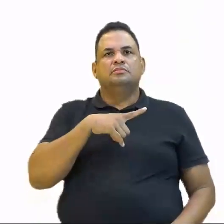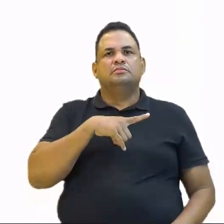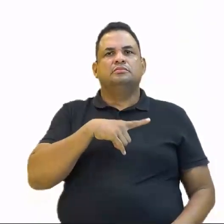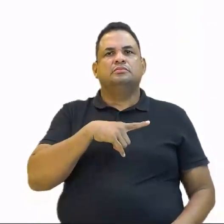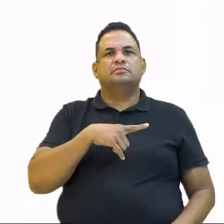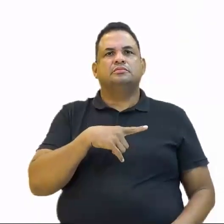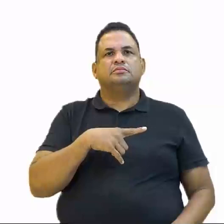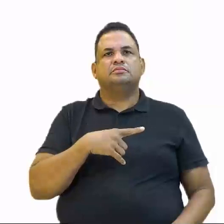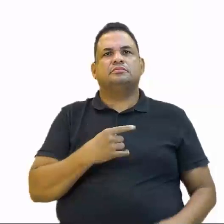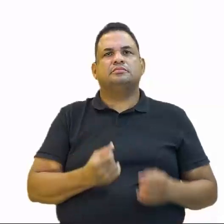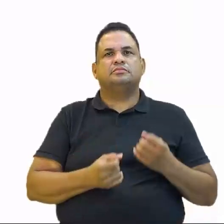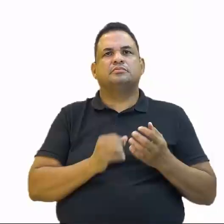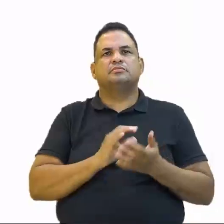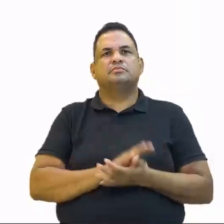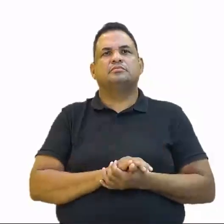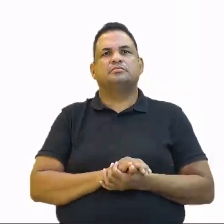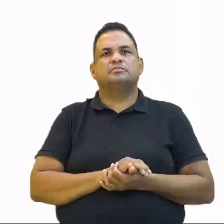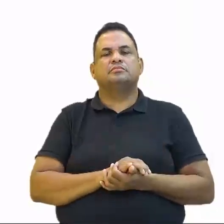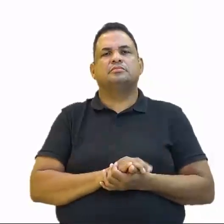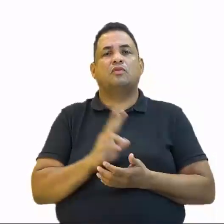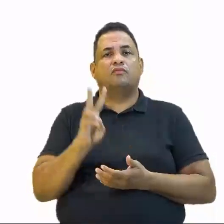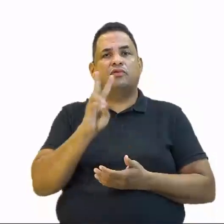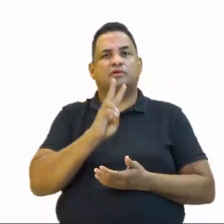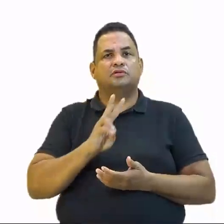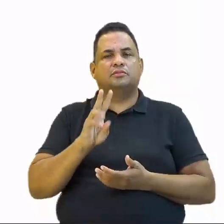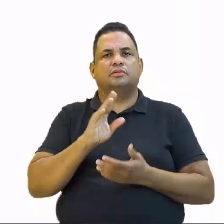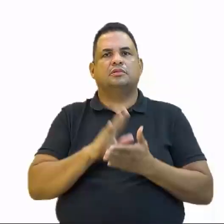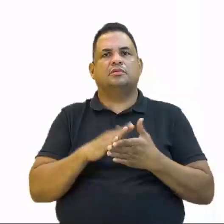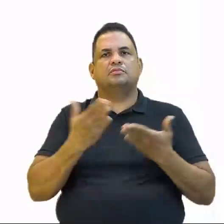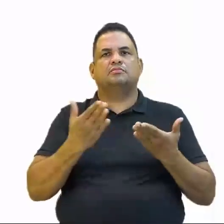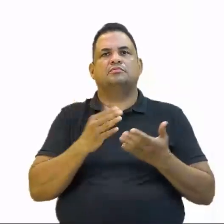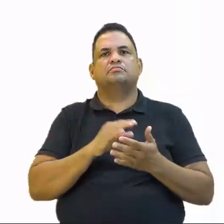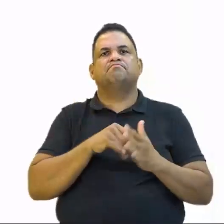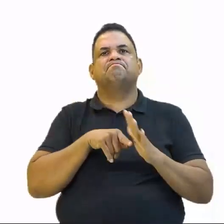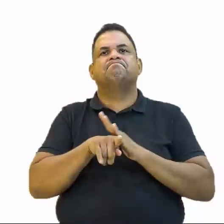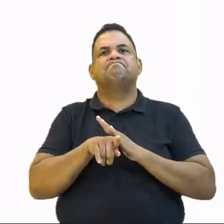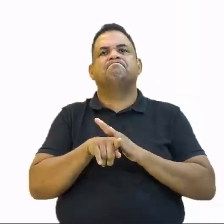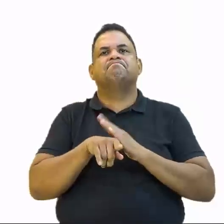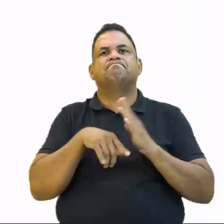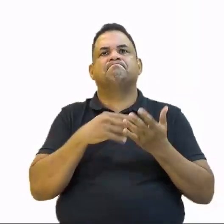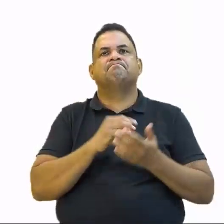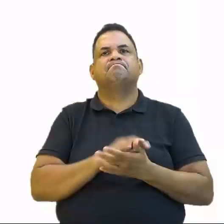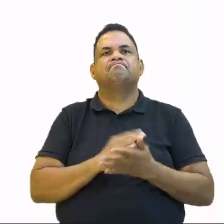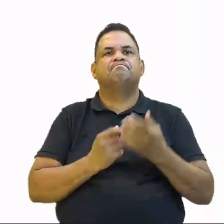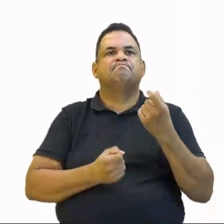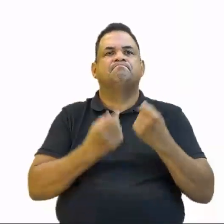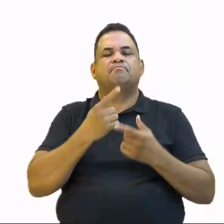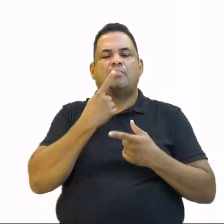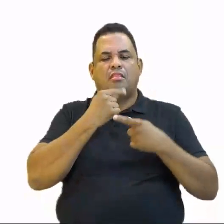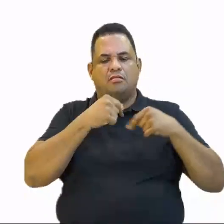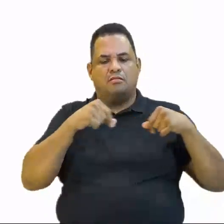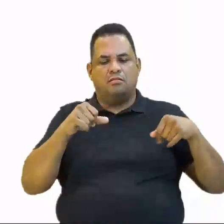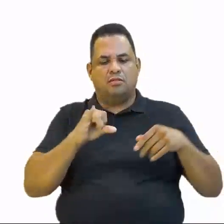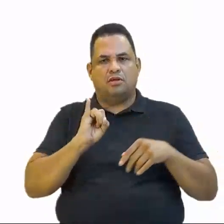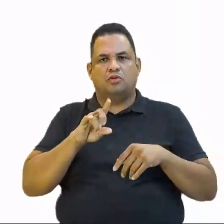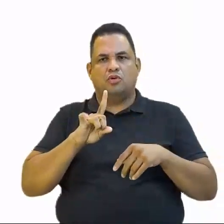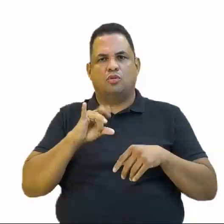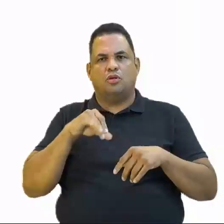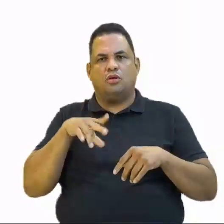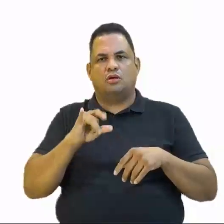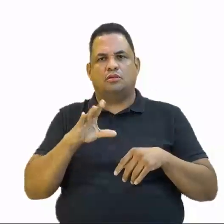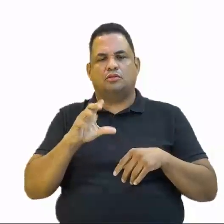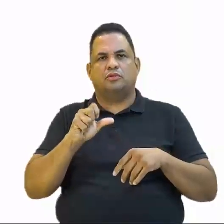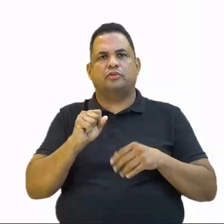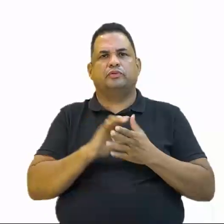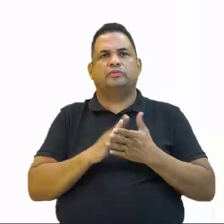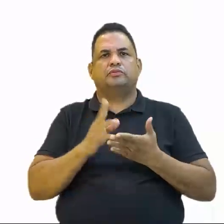uma questão que caiu em um vestibular, que diz o seguinte: alguns sais inorgânicos